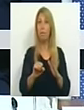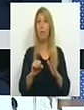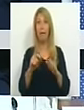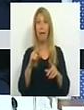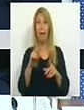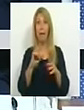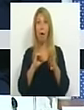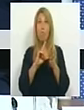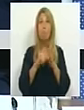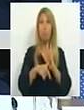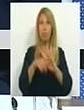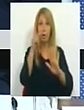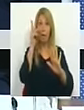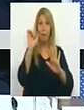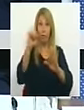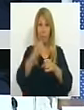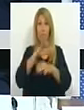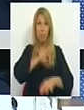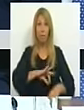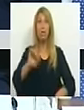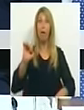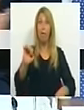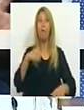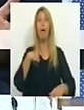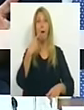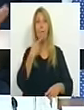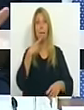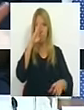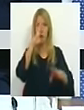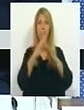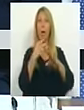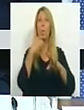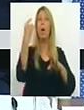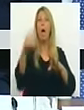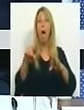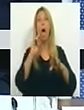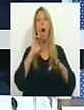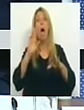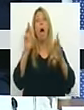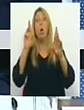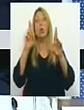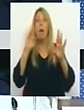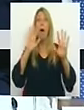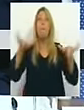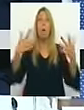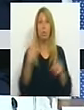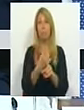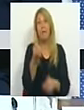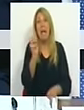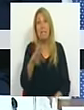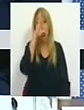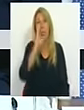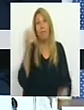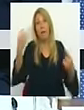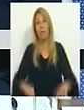isso. Portanto, percebi o empenho que coloca nisto, oxalá possa, apesar do azar de governo que temos. Sr. Ministro, o Sr. Ministro